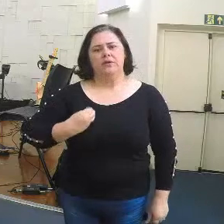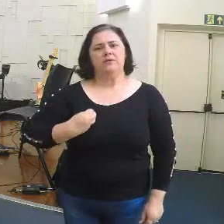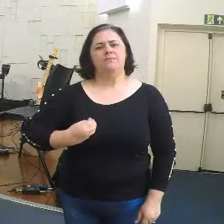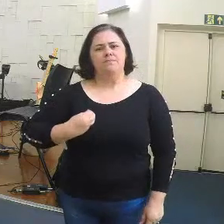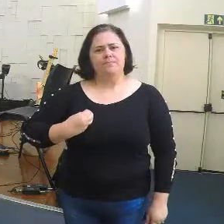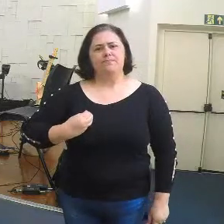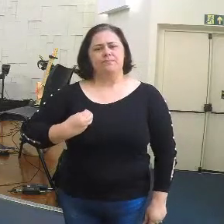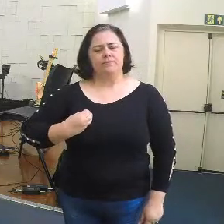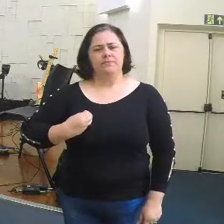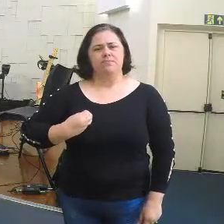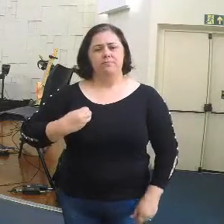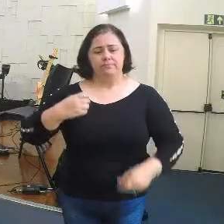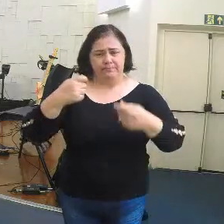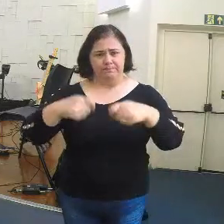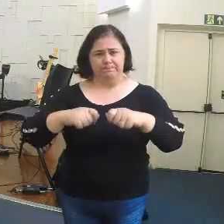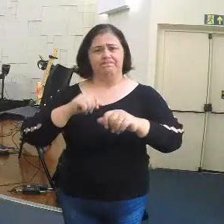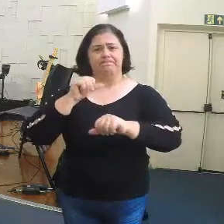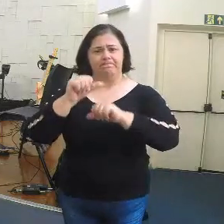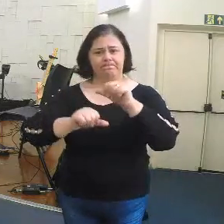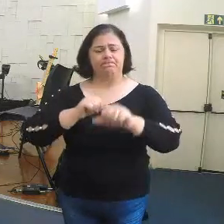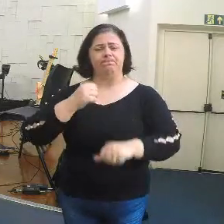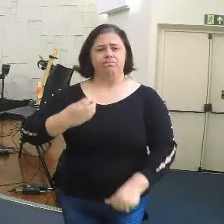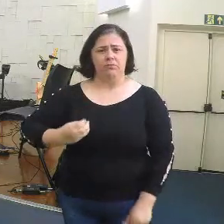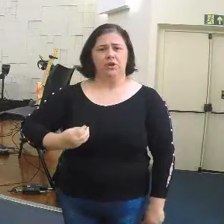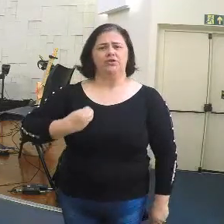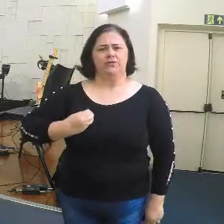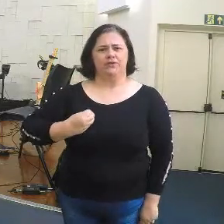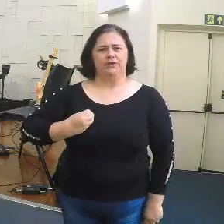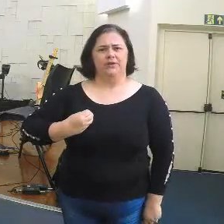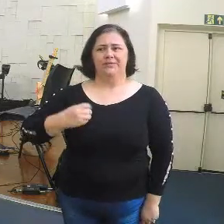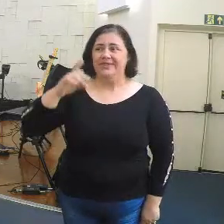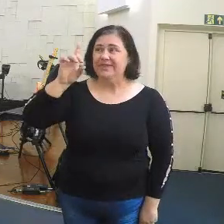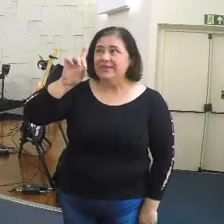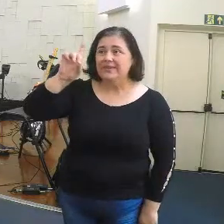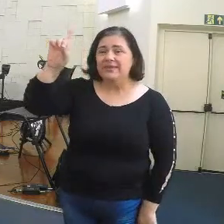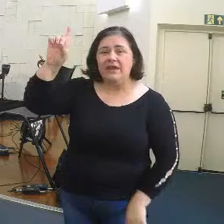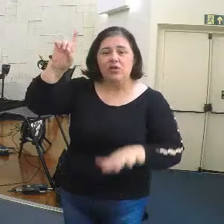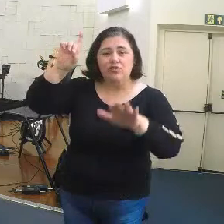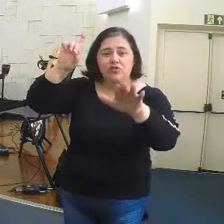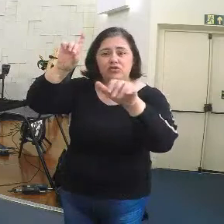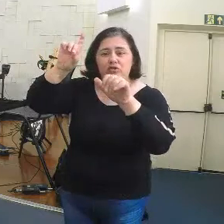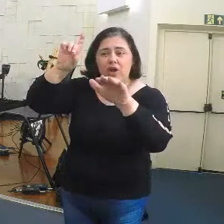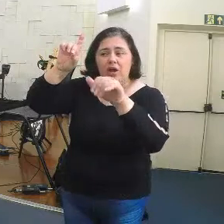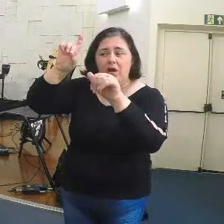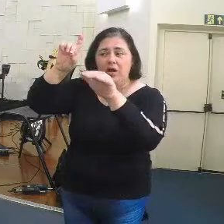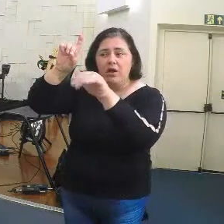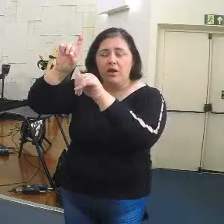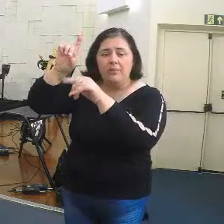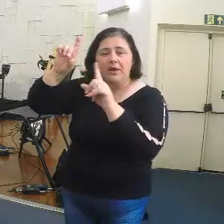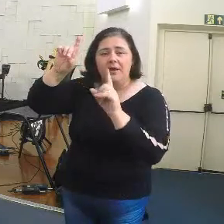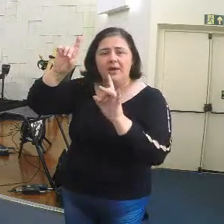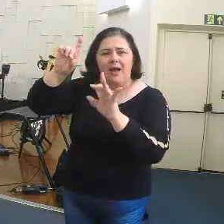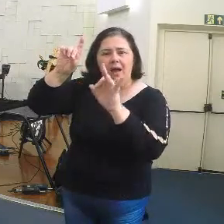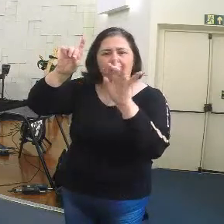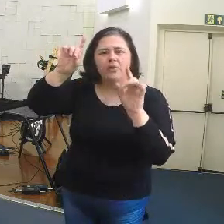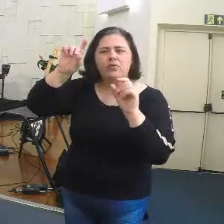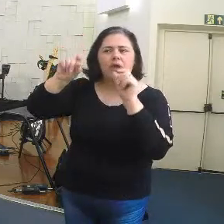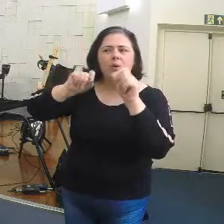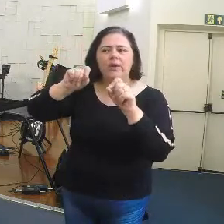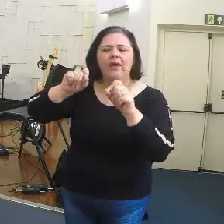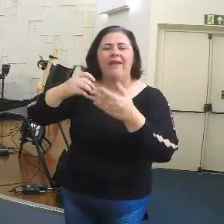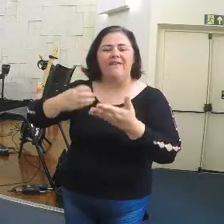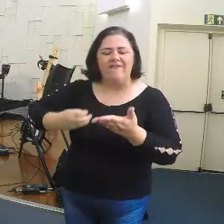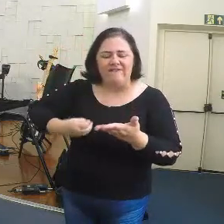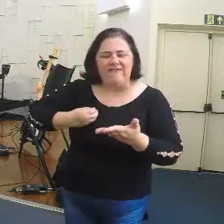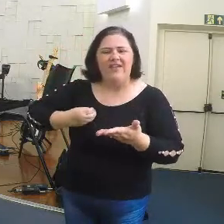verdade fundamental. Nós somos convidados a vivermos pelo amor, no amor. E isso é